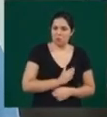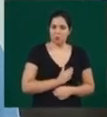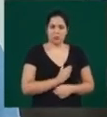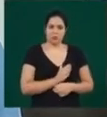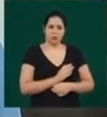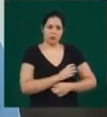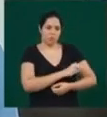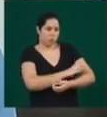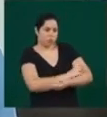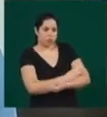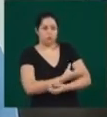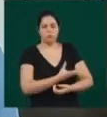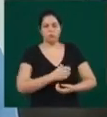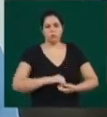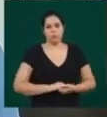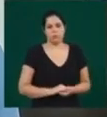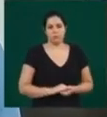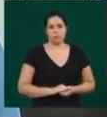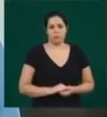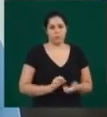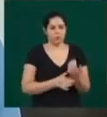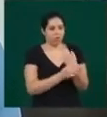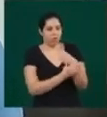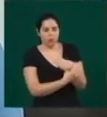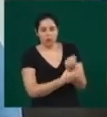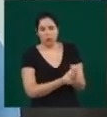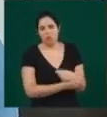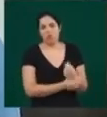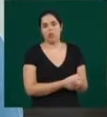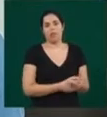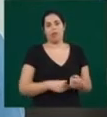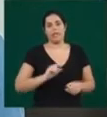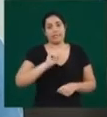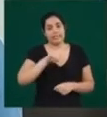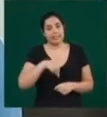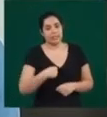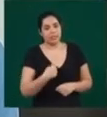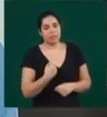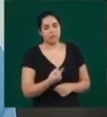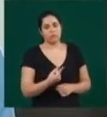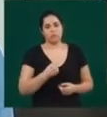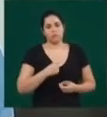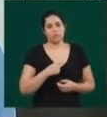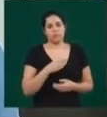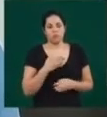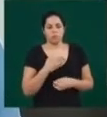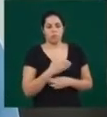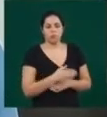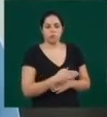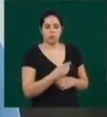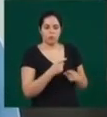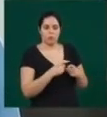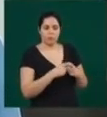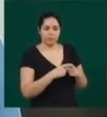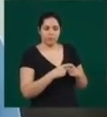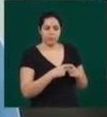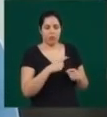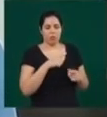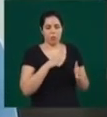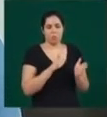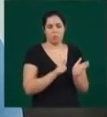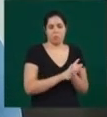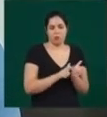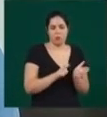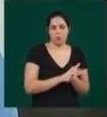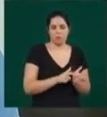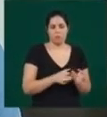limitação ela é muscular, articular. E aí, após, né, esse procedimento, né, que é o laudo médico, o médico afirmando